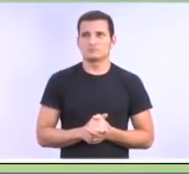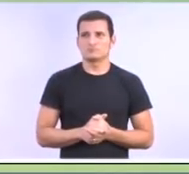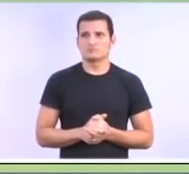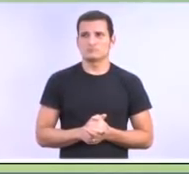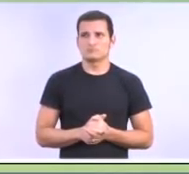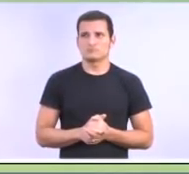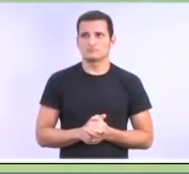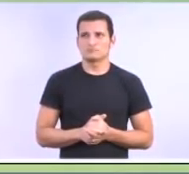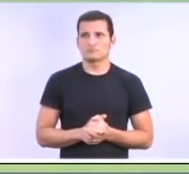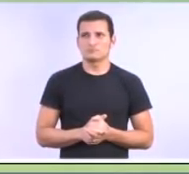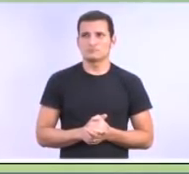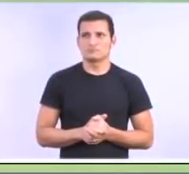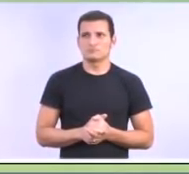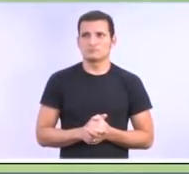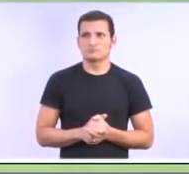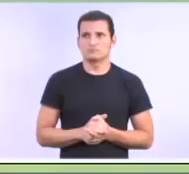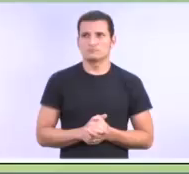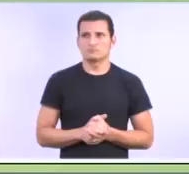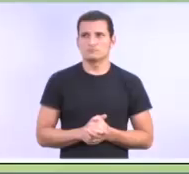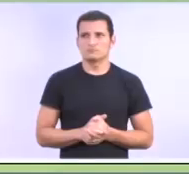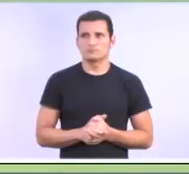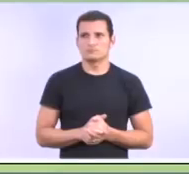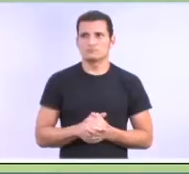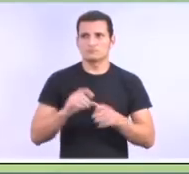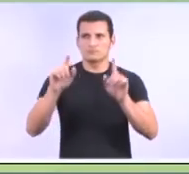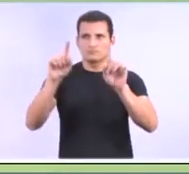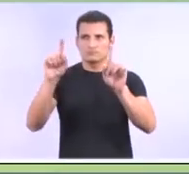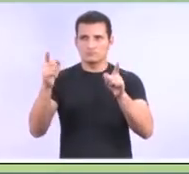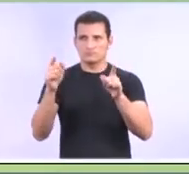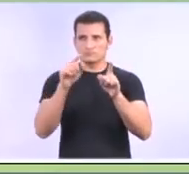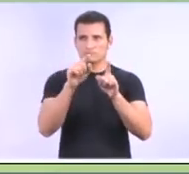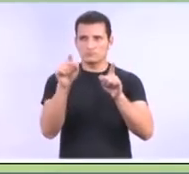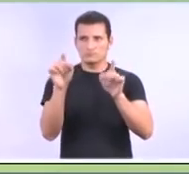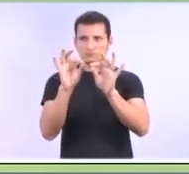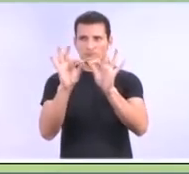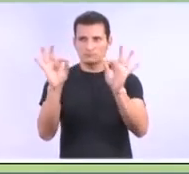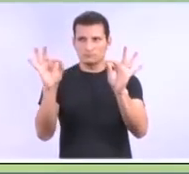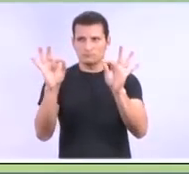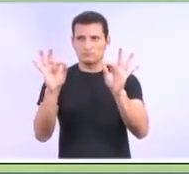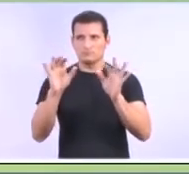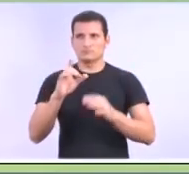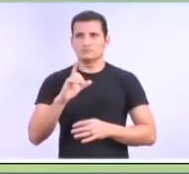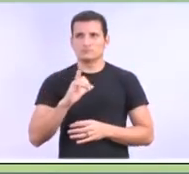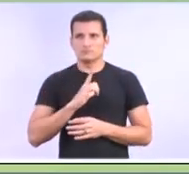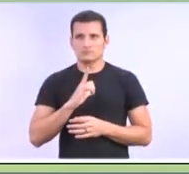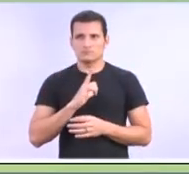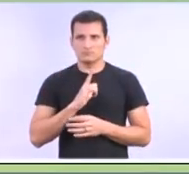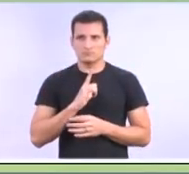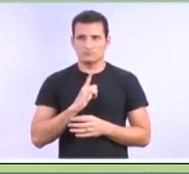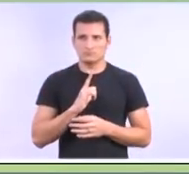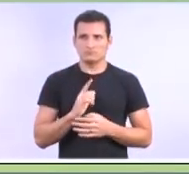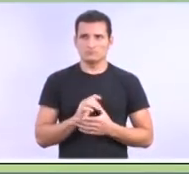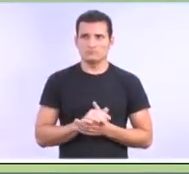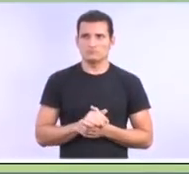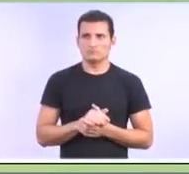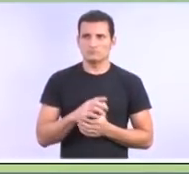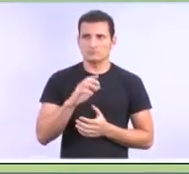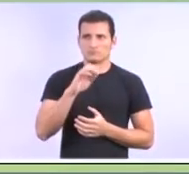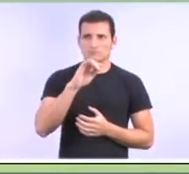Aqui no set, o abre e fecha parênteses, você vai passar o valor que você quer atribuir. Se o ID